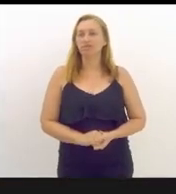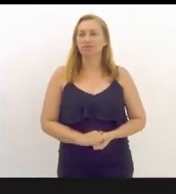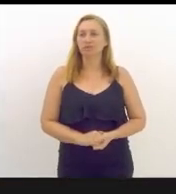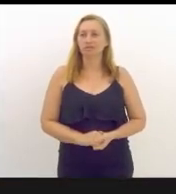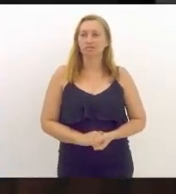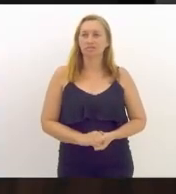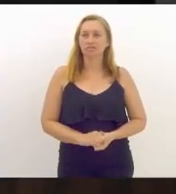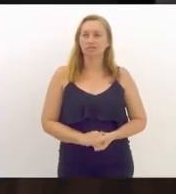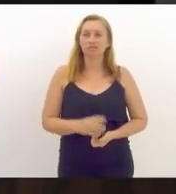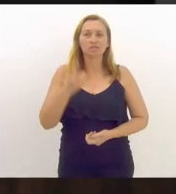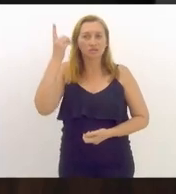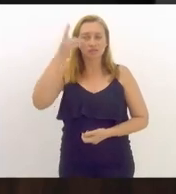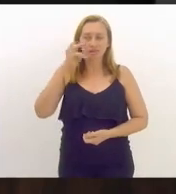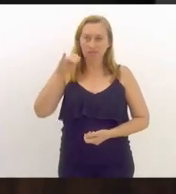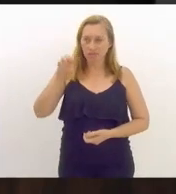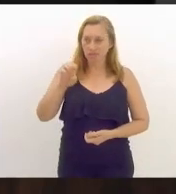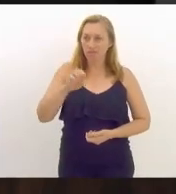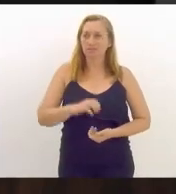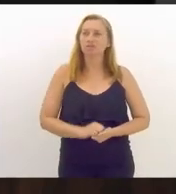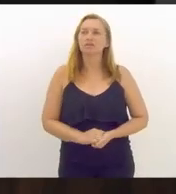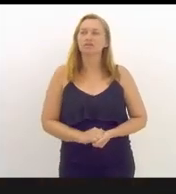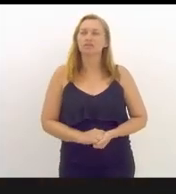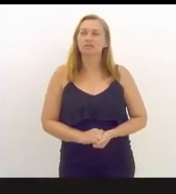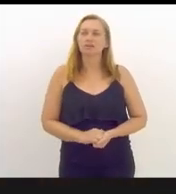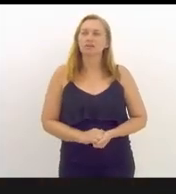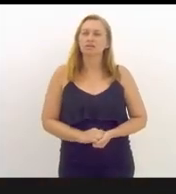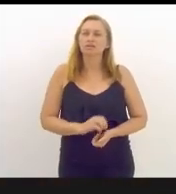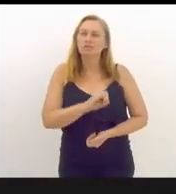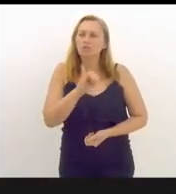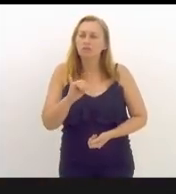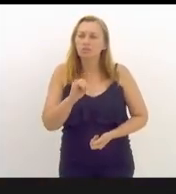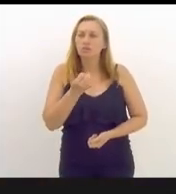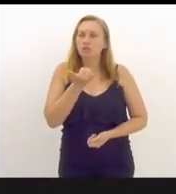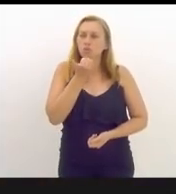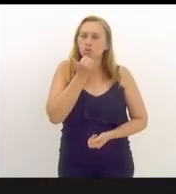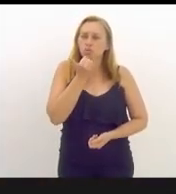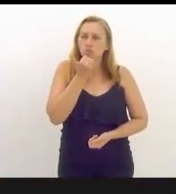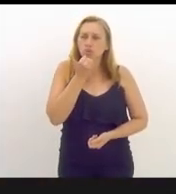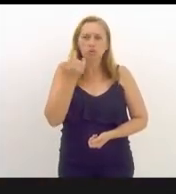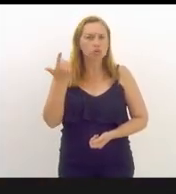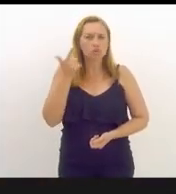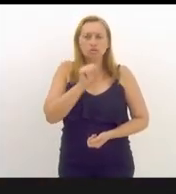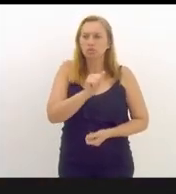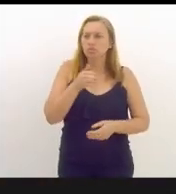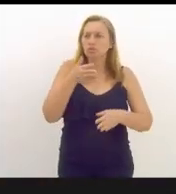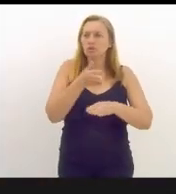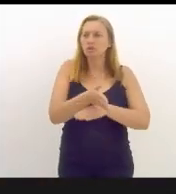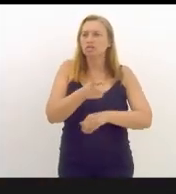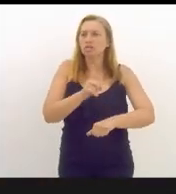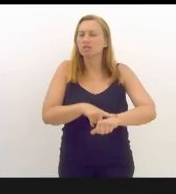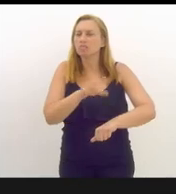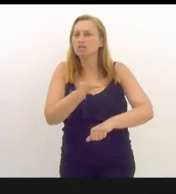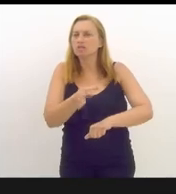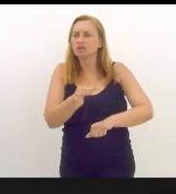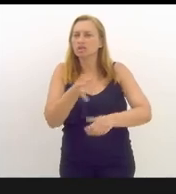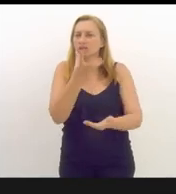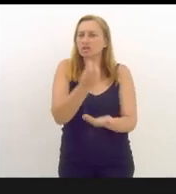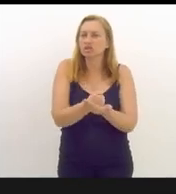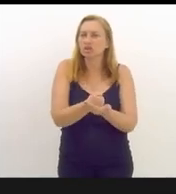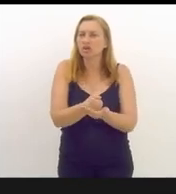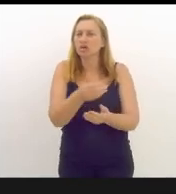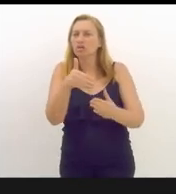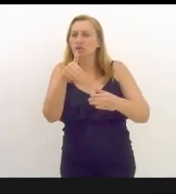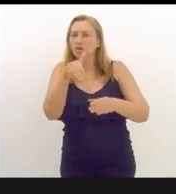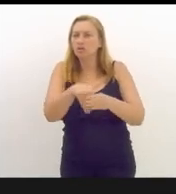deputada Franciane moto Oi é desculpa eu não consegui entrar a tempo será que consegue registrar o meu